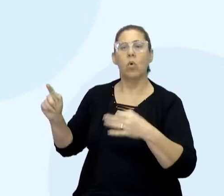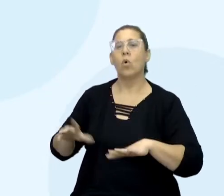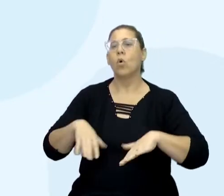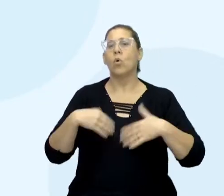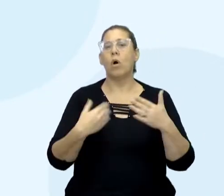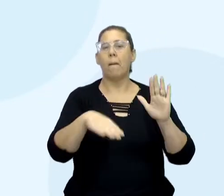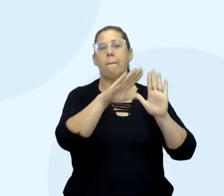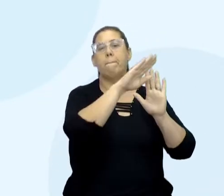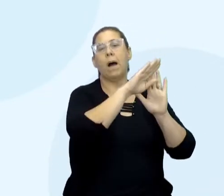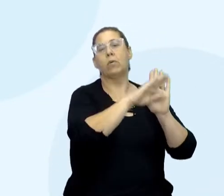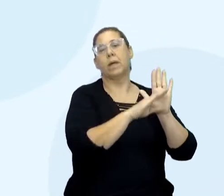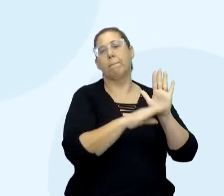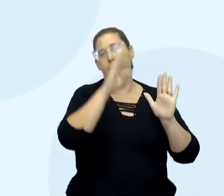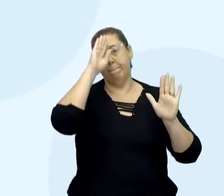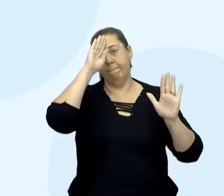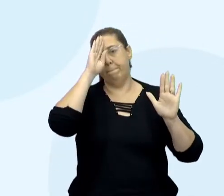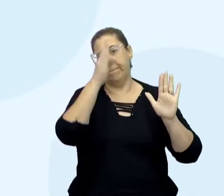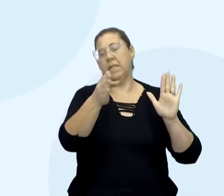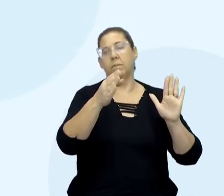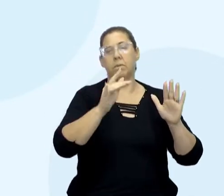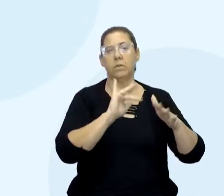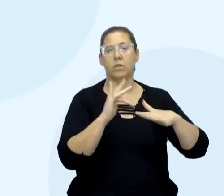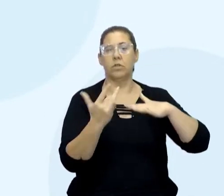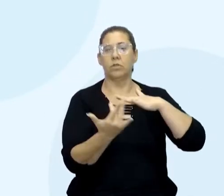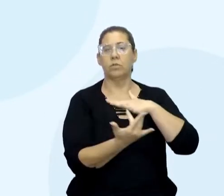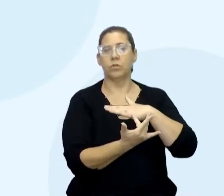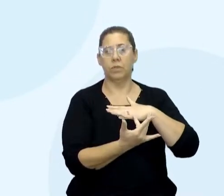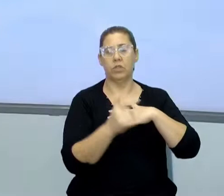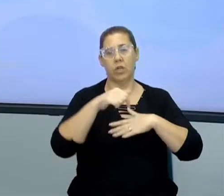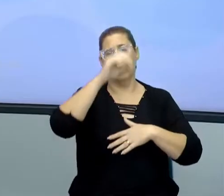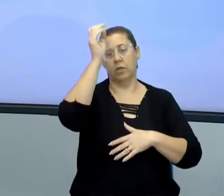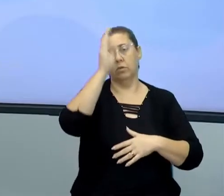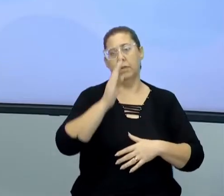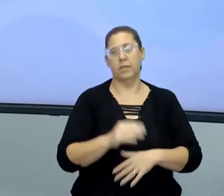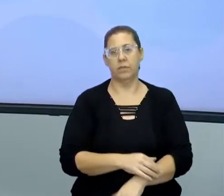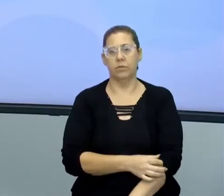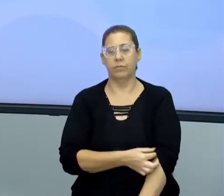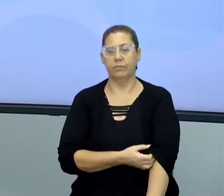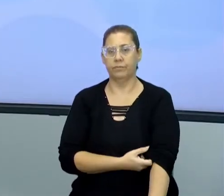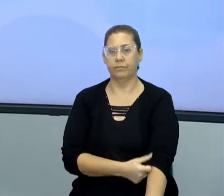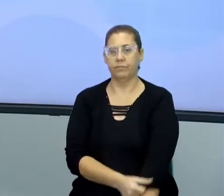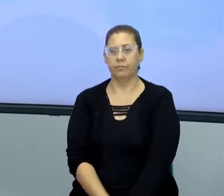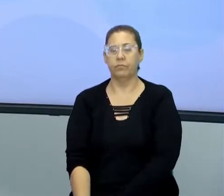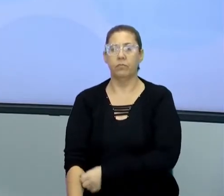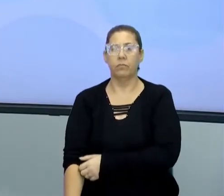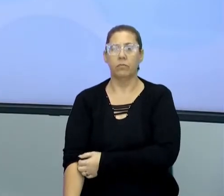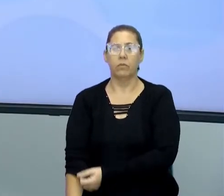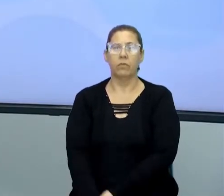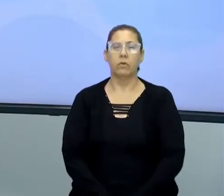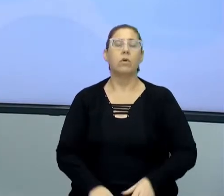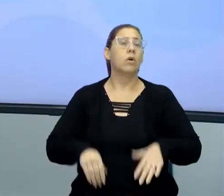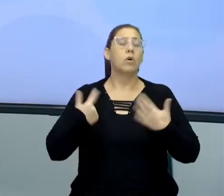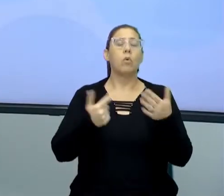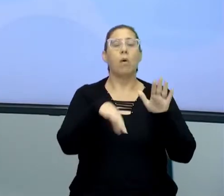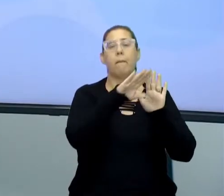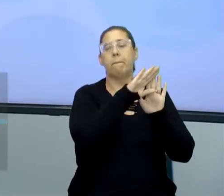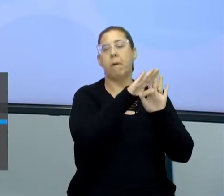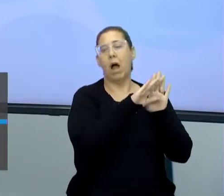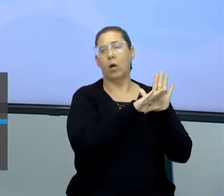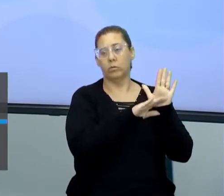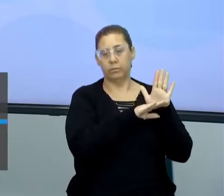as pautas prioritárias da mídia hegemônica no Brasil com esse viés de representatividade? Ou seja, quais são as pautas?